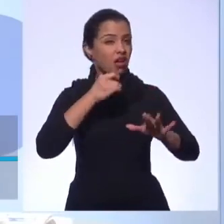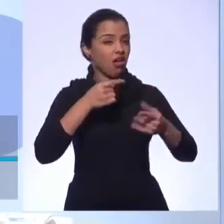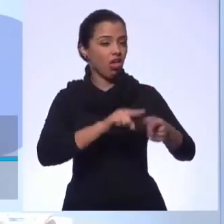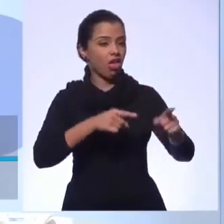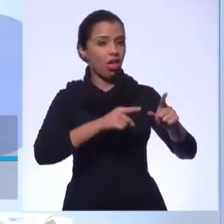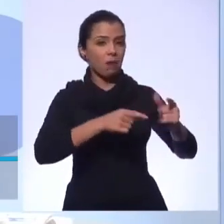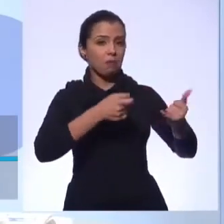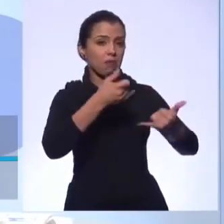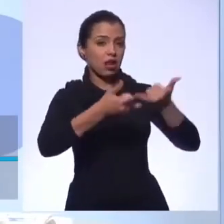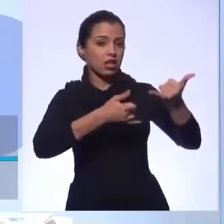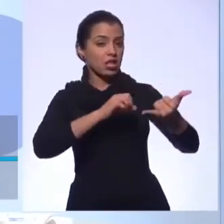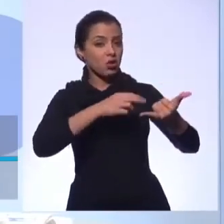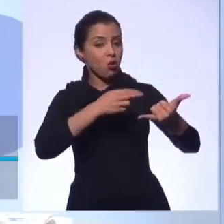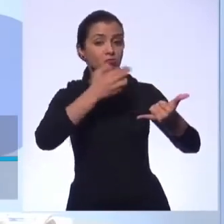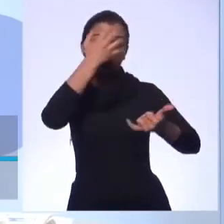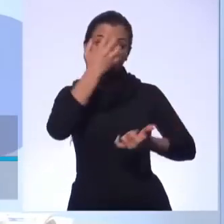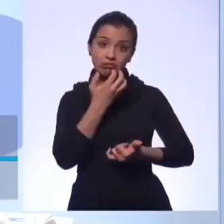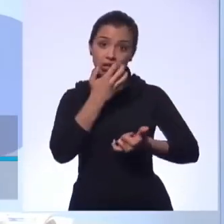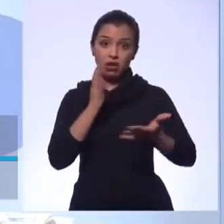tal, ou se realmente é sério.